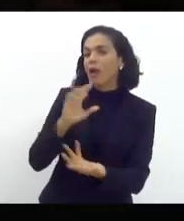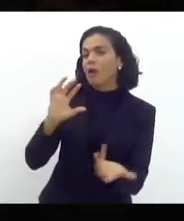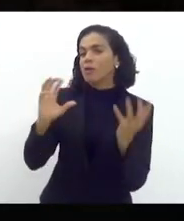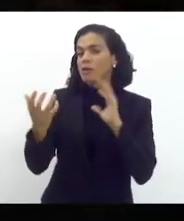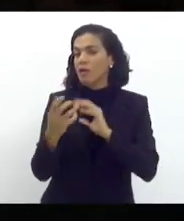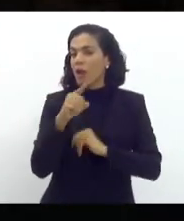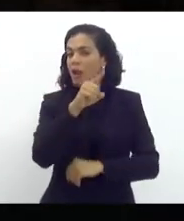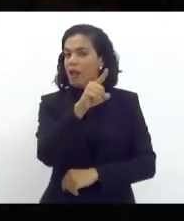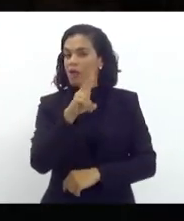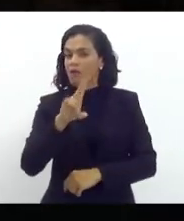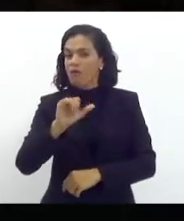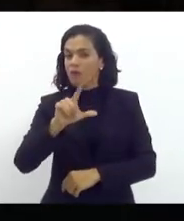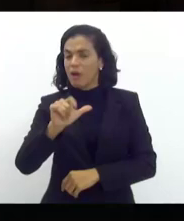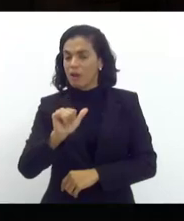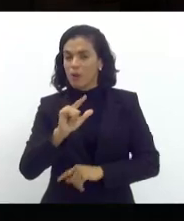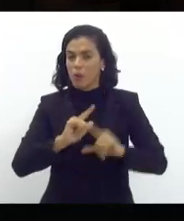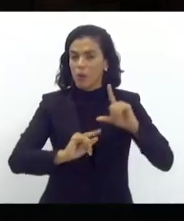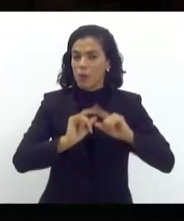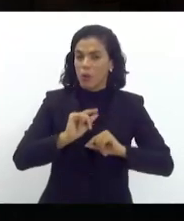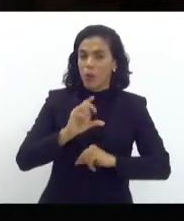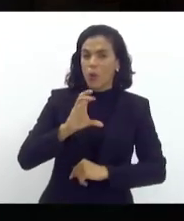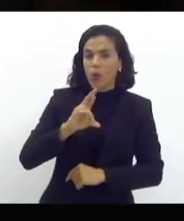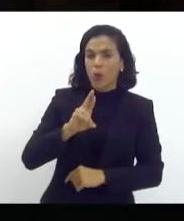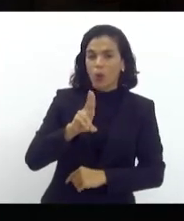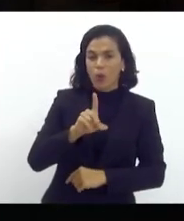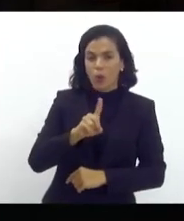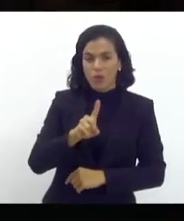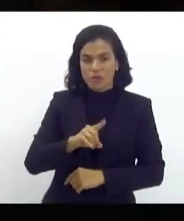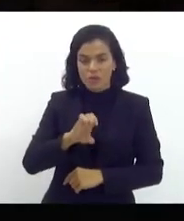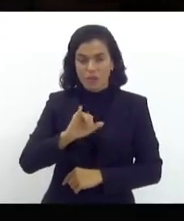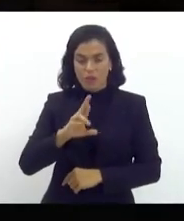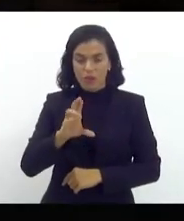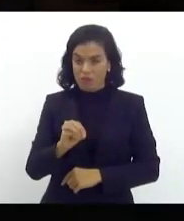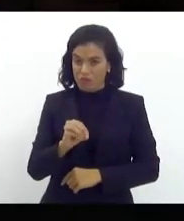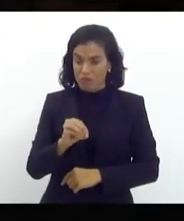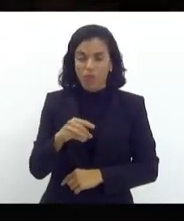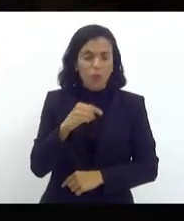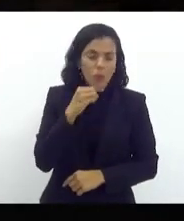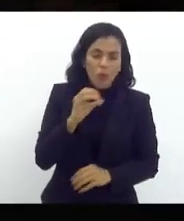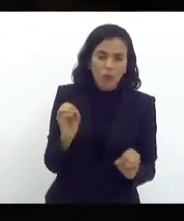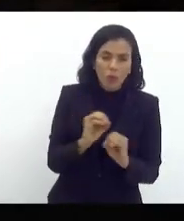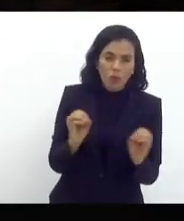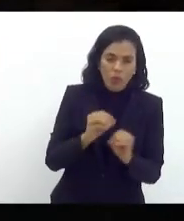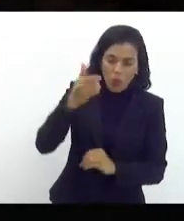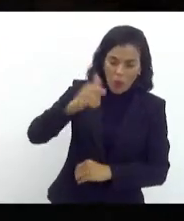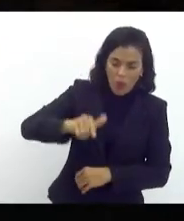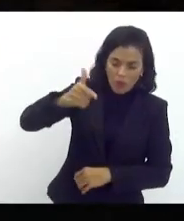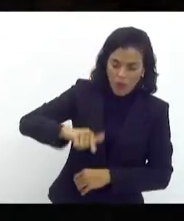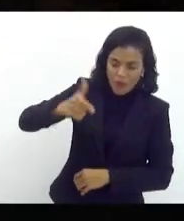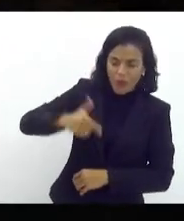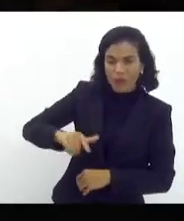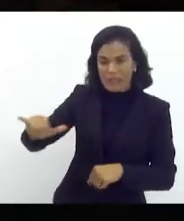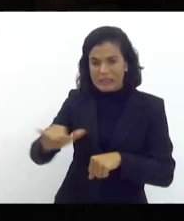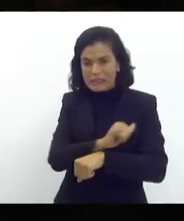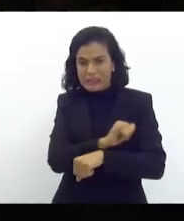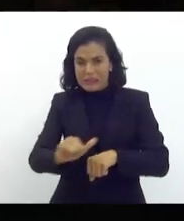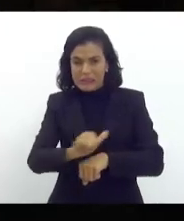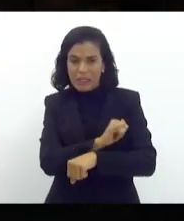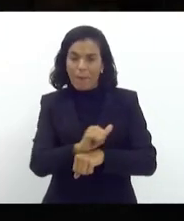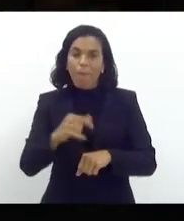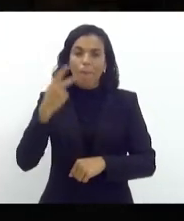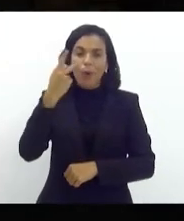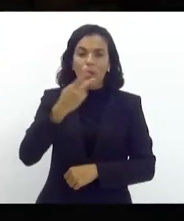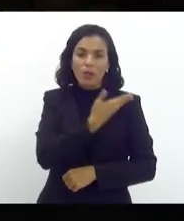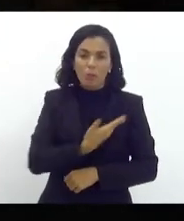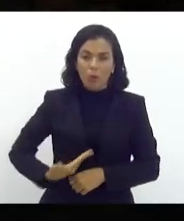Cruzeiro eu não tenho dúvida do quanto que essa repetição de uma estratégia de política